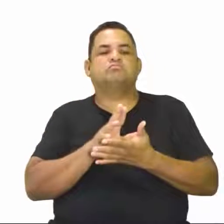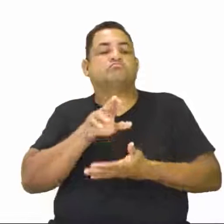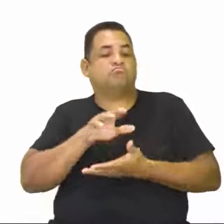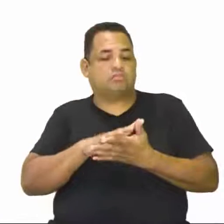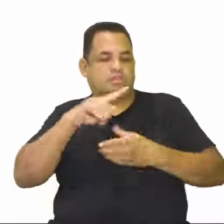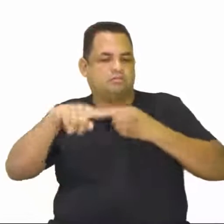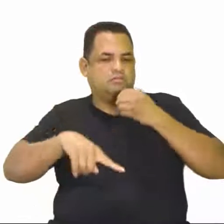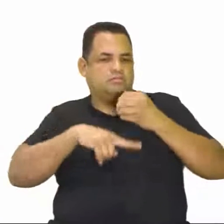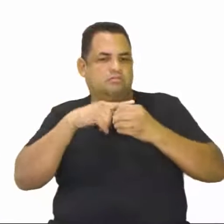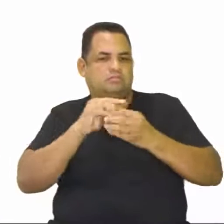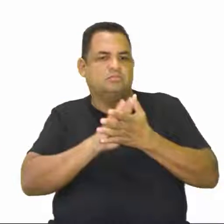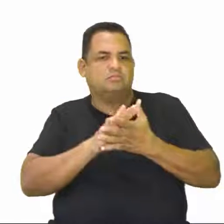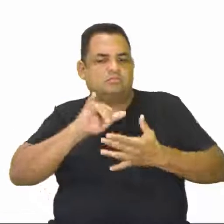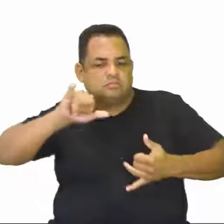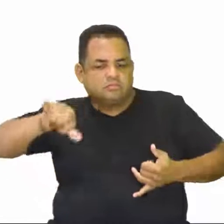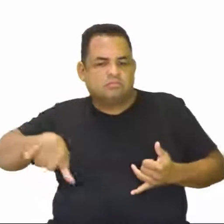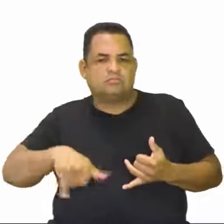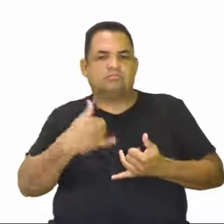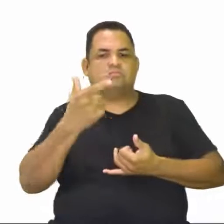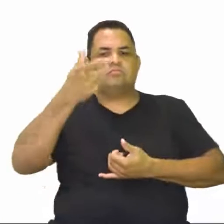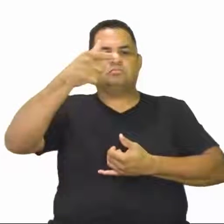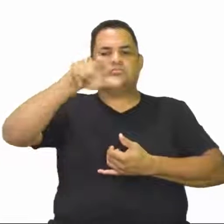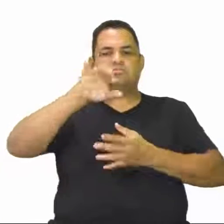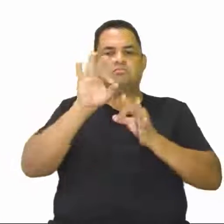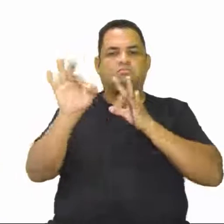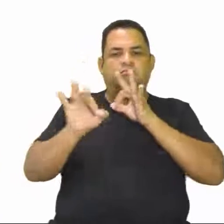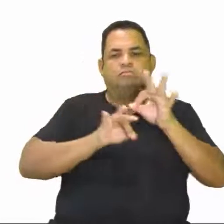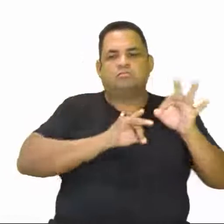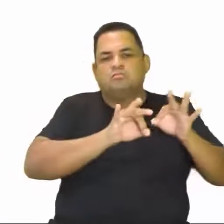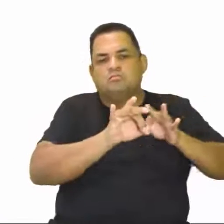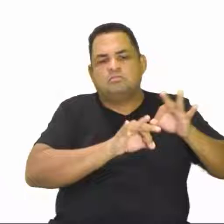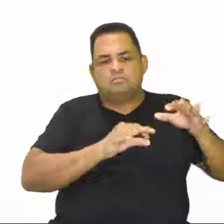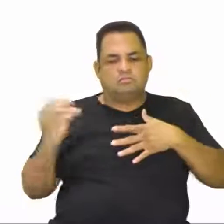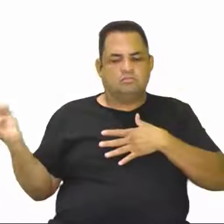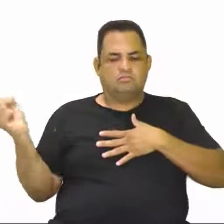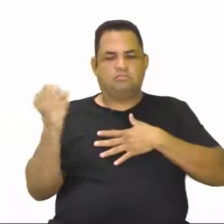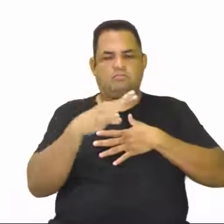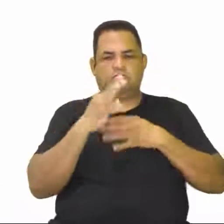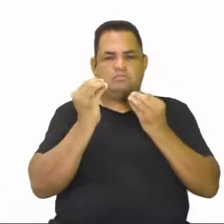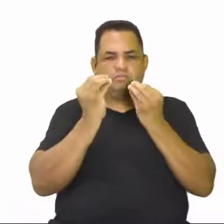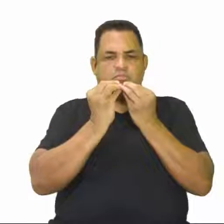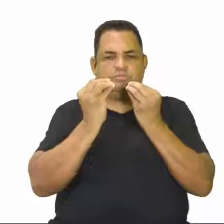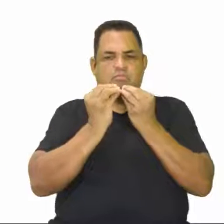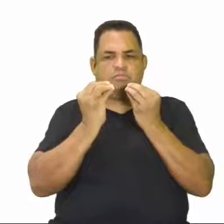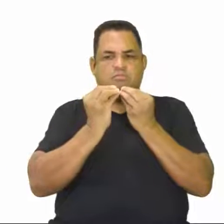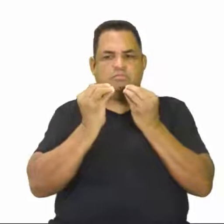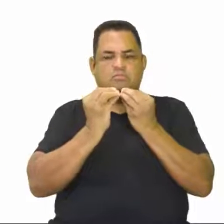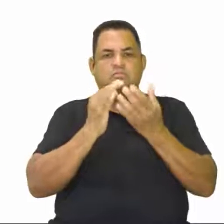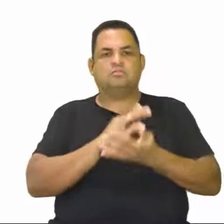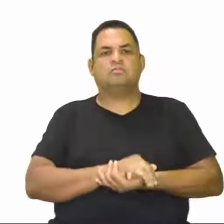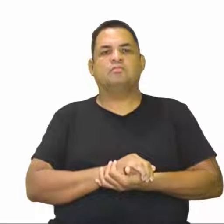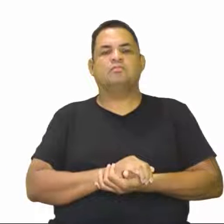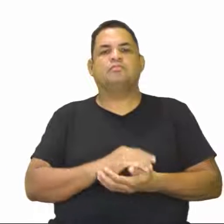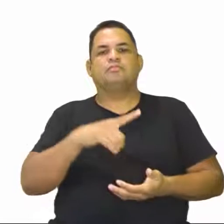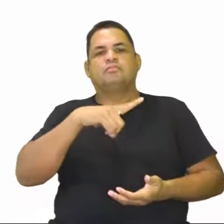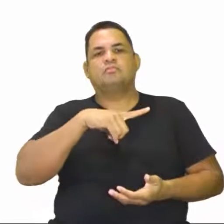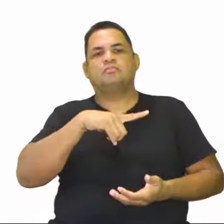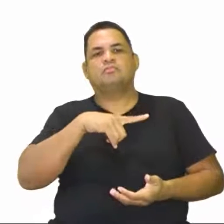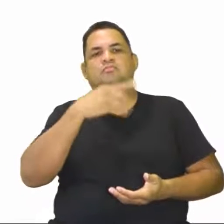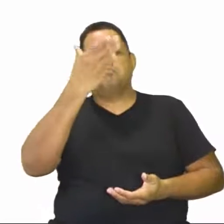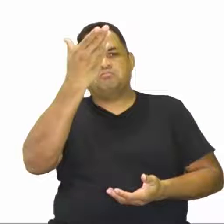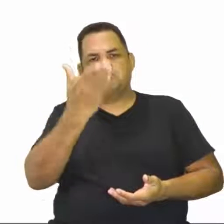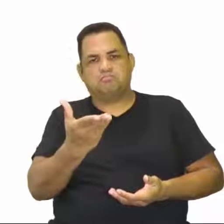mesmos átomos, eles vão ser reaproveitados para montar novas moléculas. E aí a gente tem